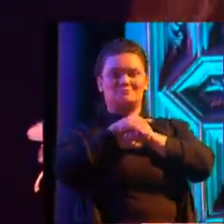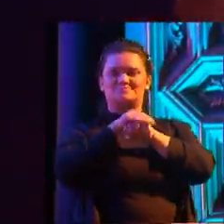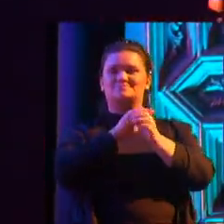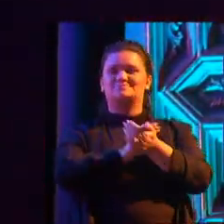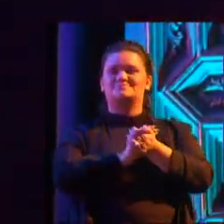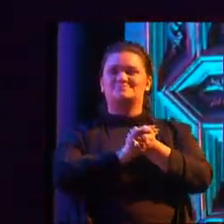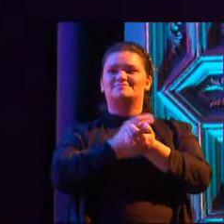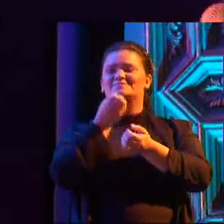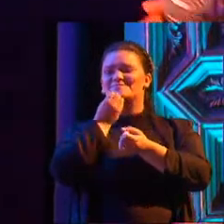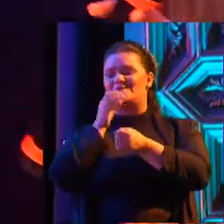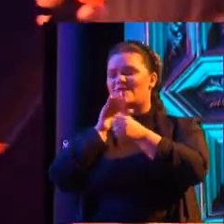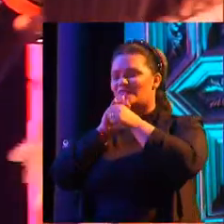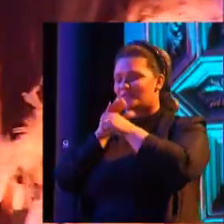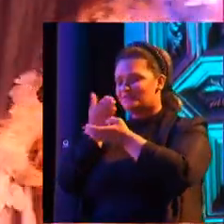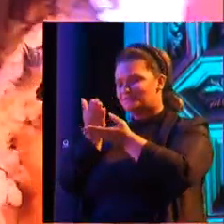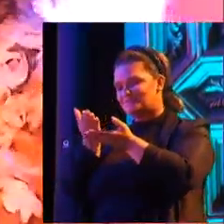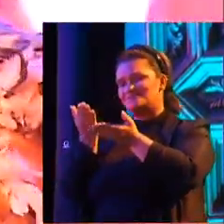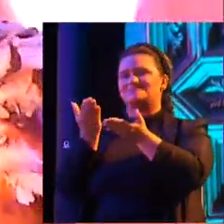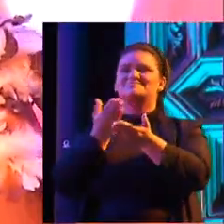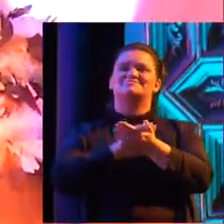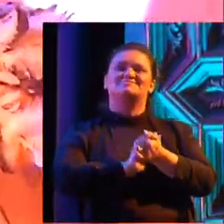Boa noite, Adriano, tudo bom? Boa noite, Jess.